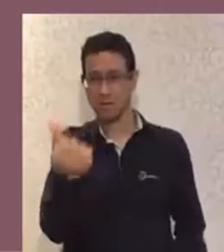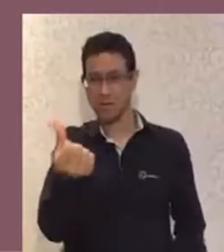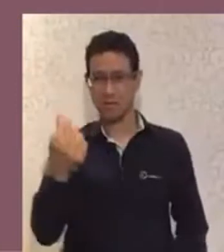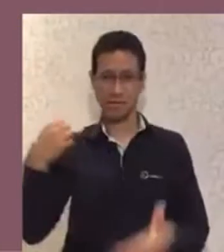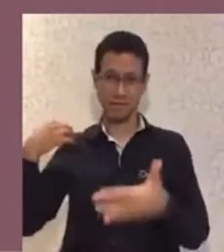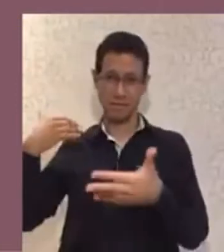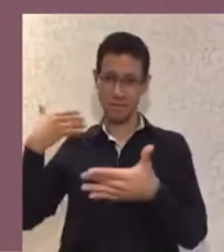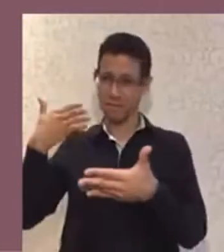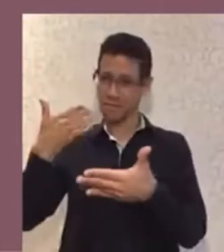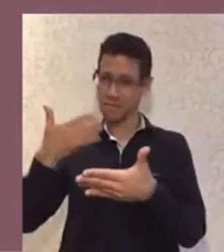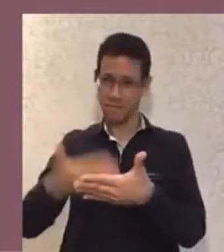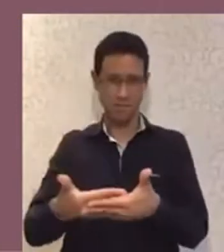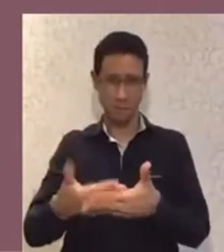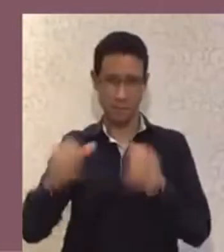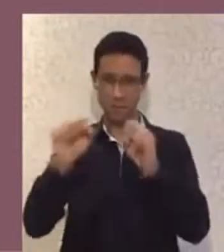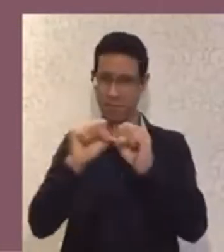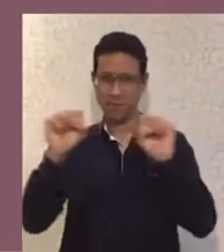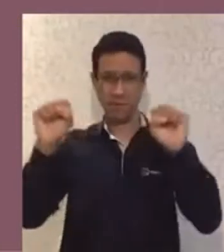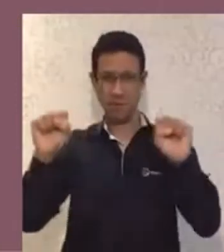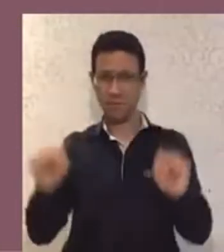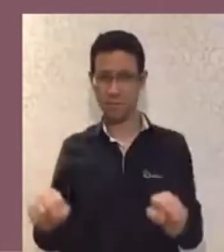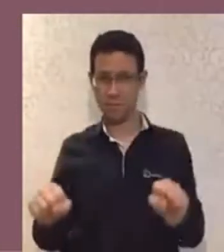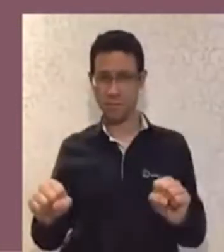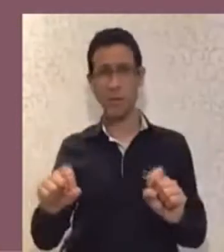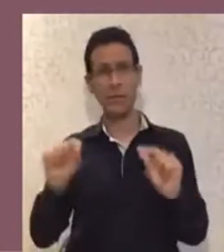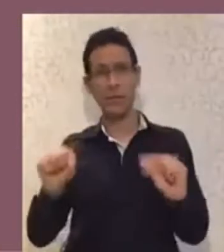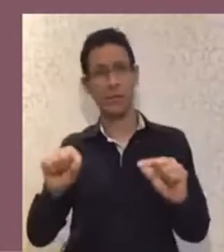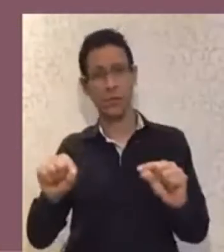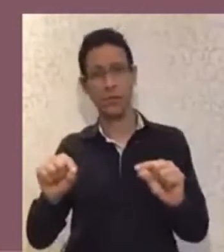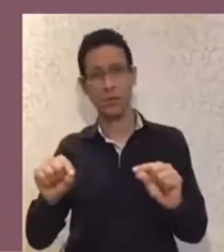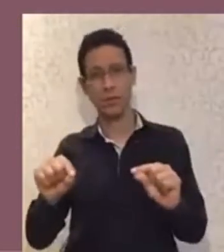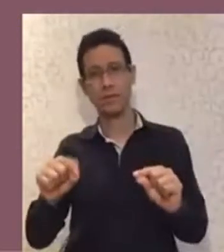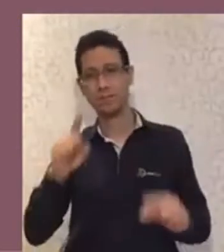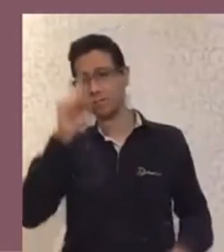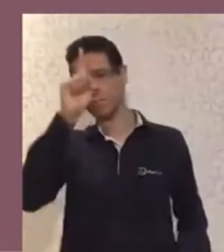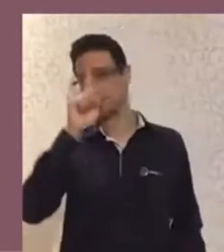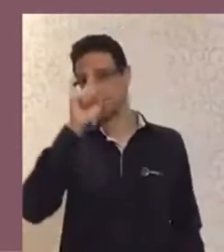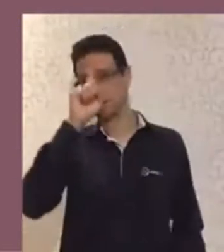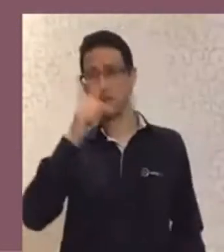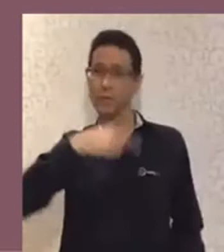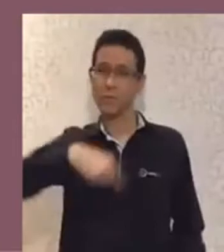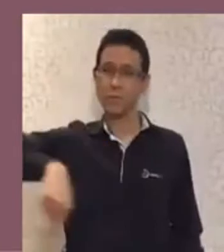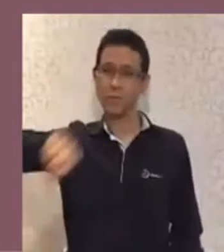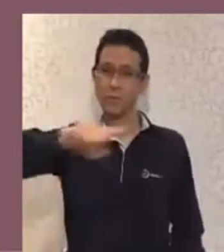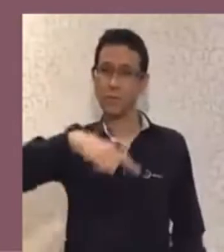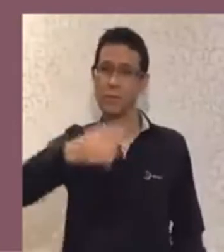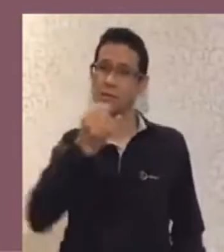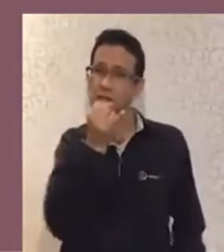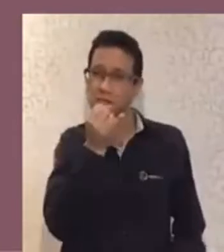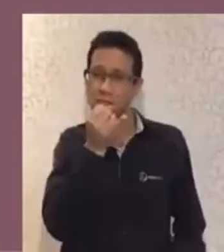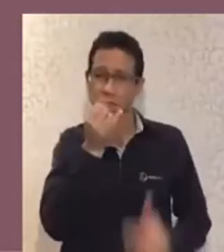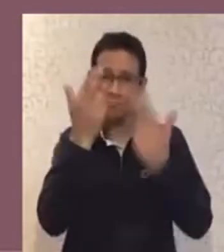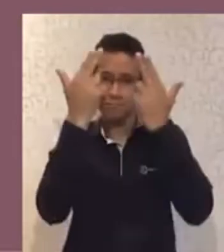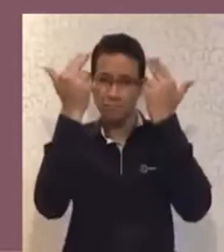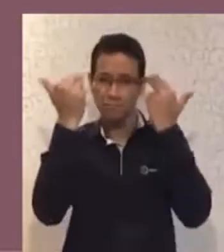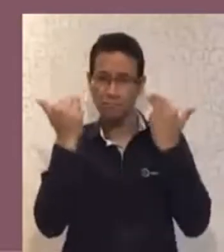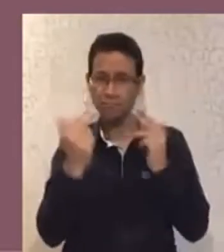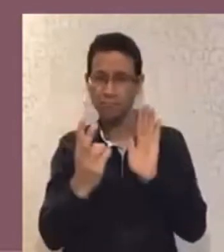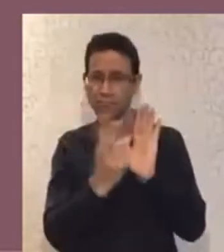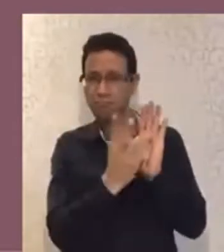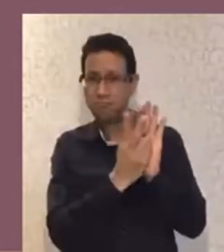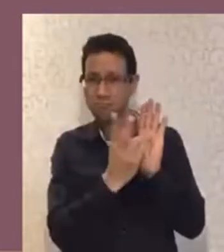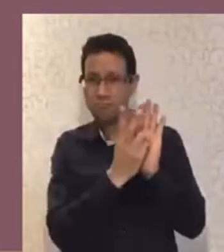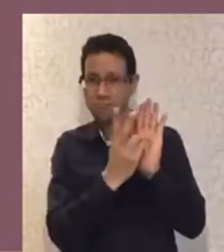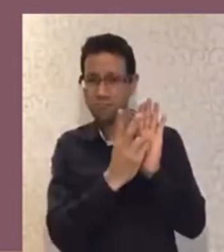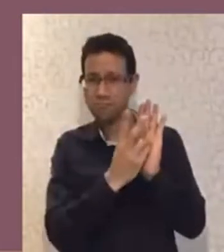mundo foi muito nocivo, né, para os povos indígenas que foram invadidos,